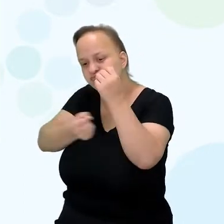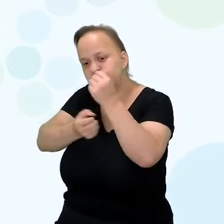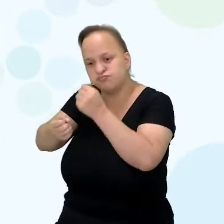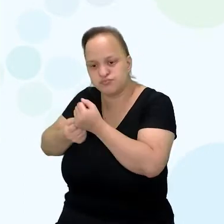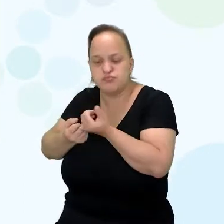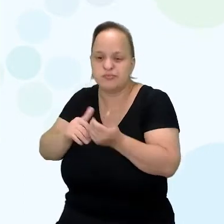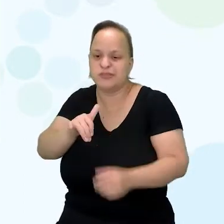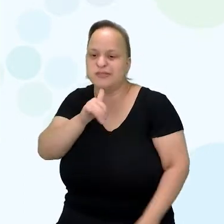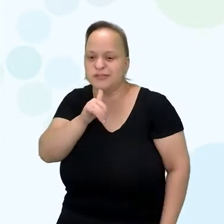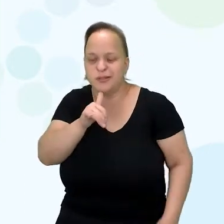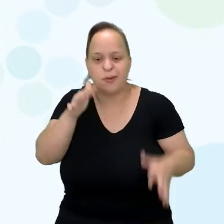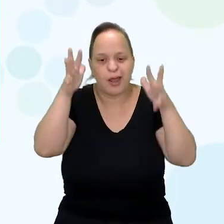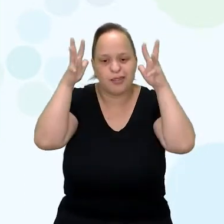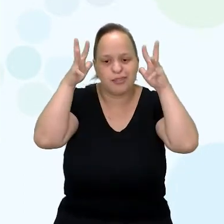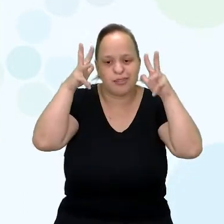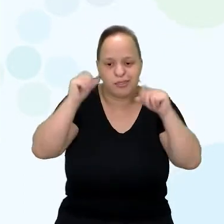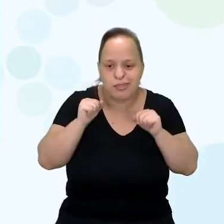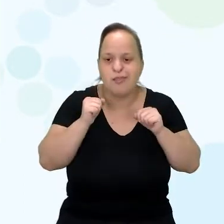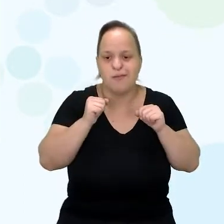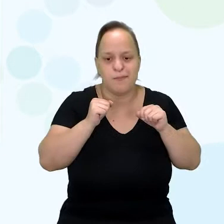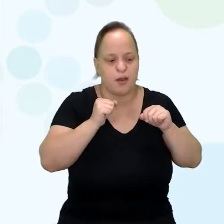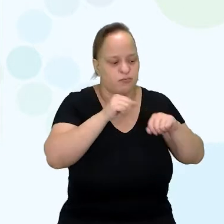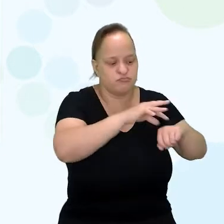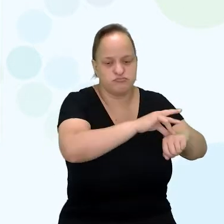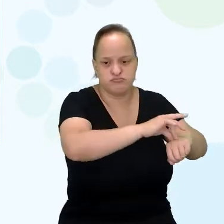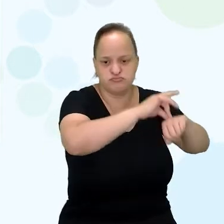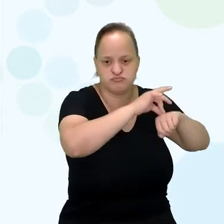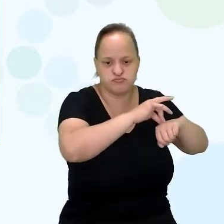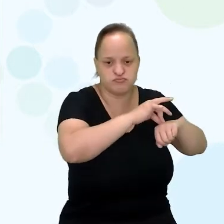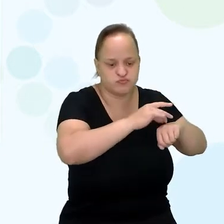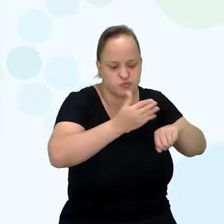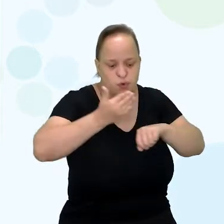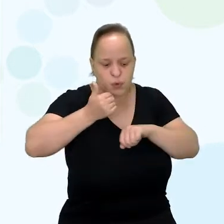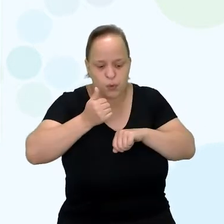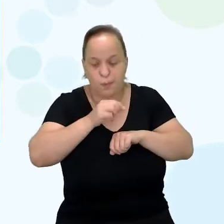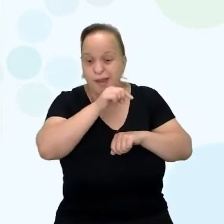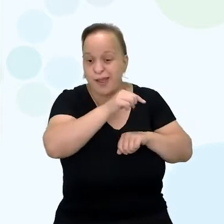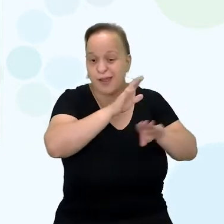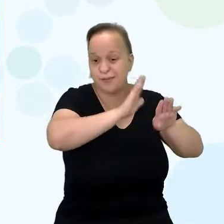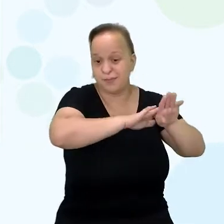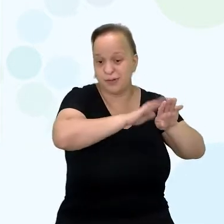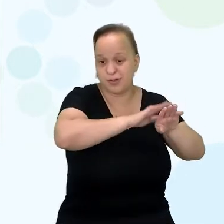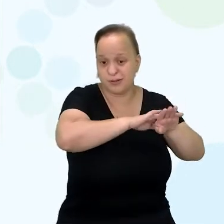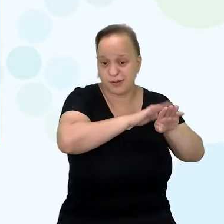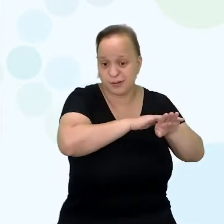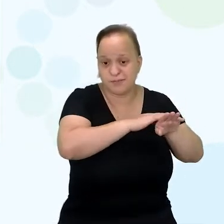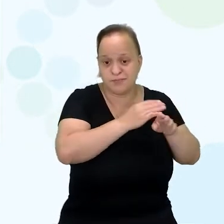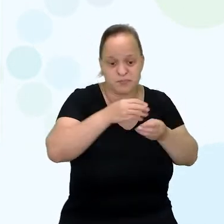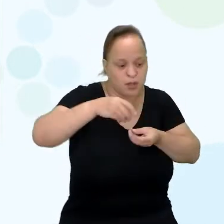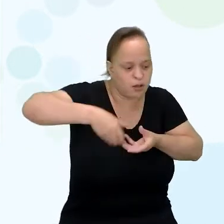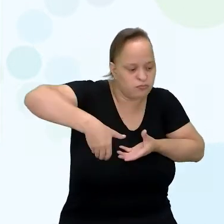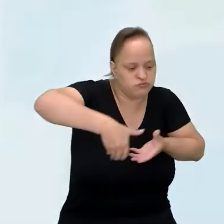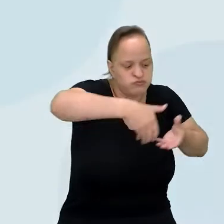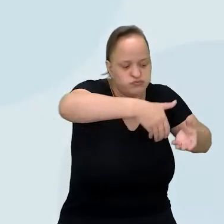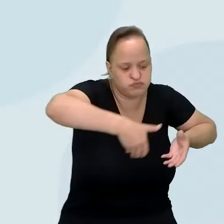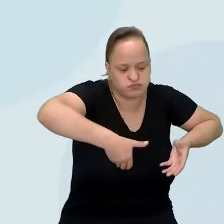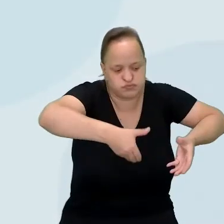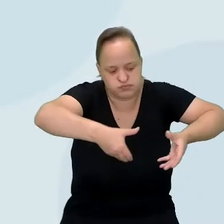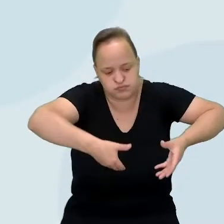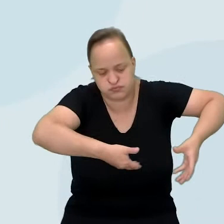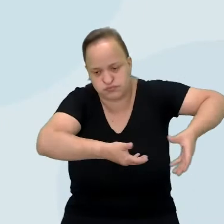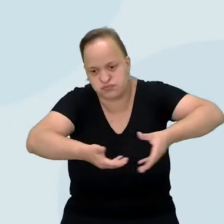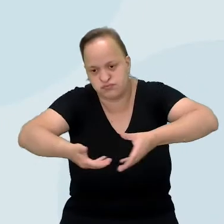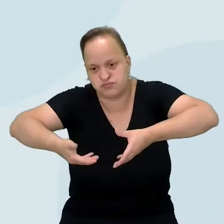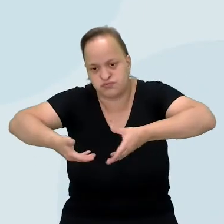que nos provém da carne, comem cereais, comem, né, os produtores. Diante disso, a gente